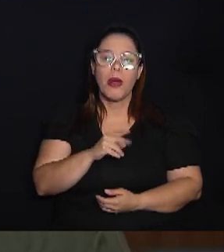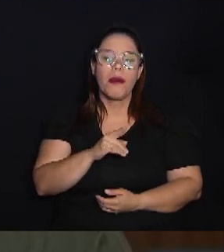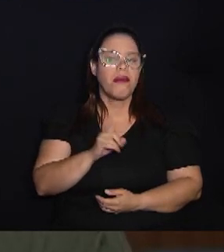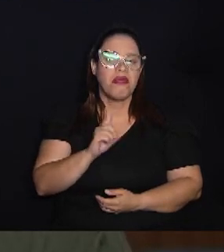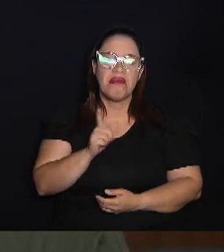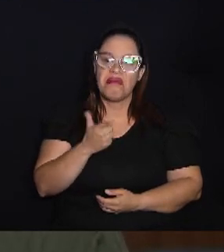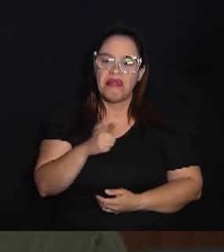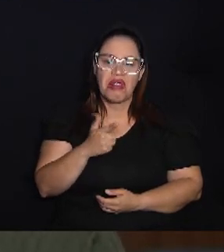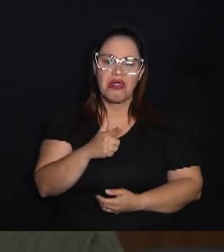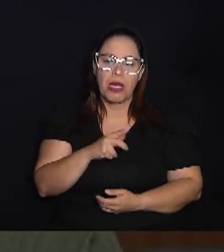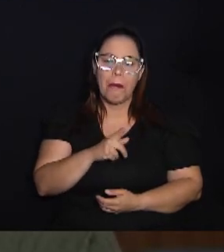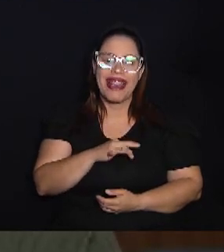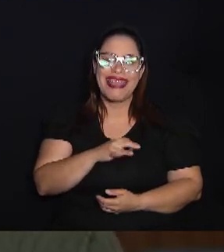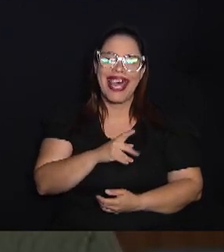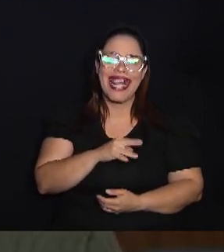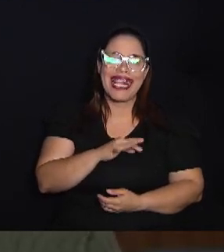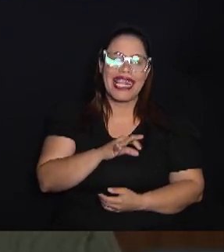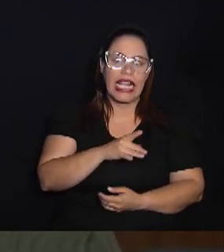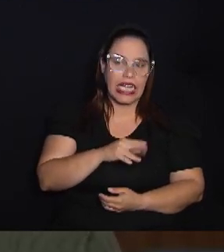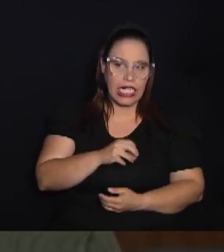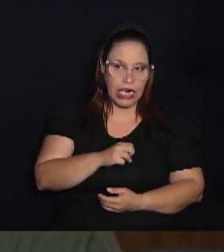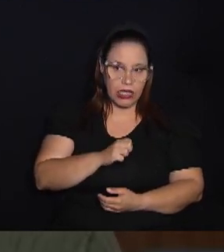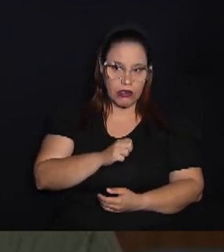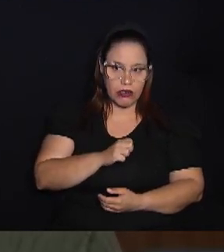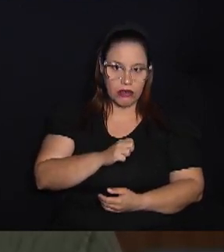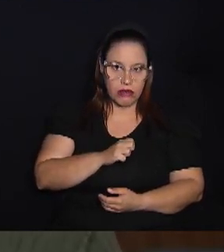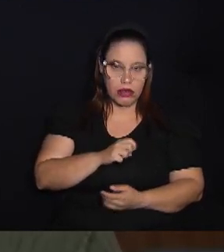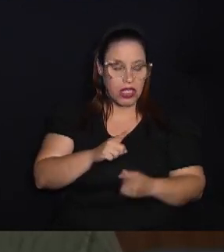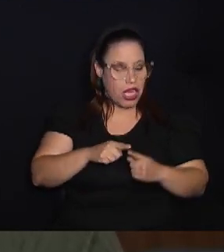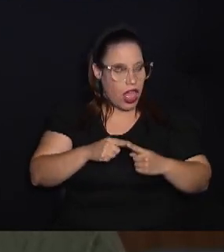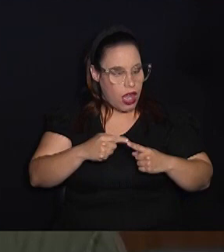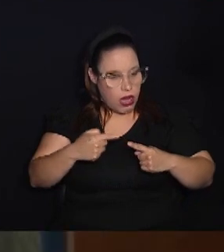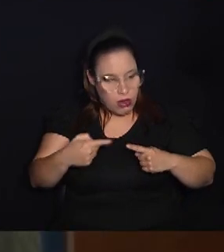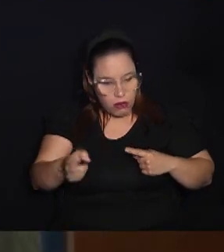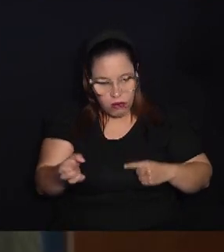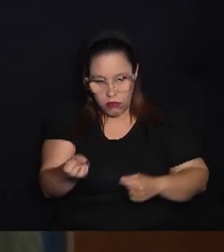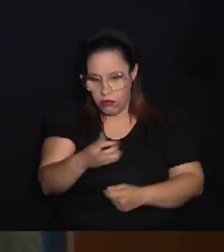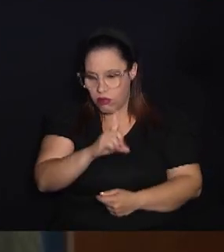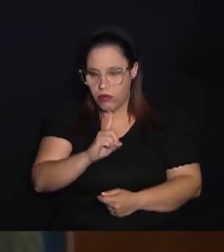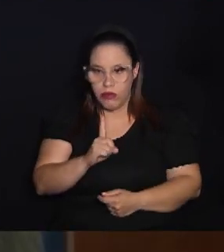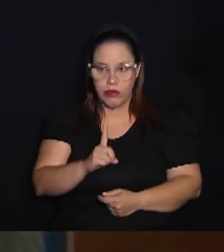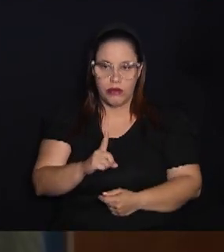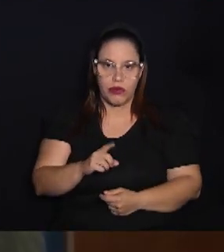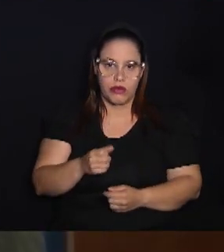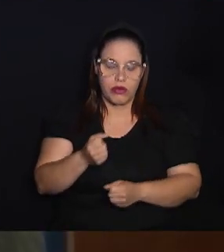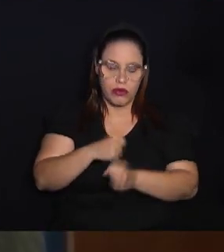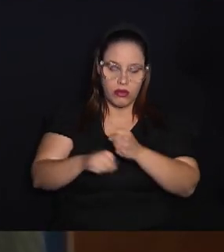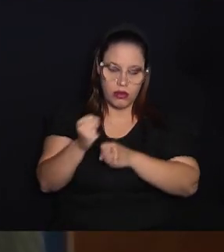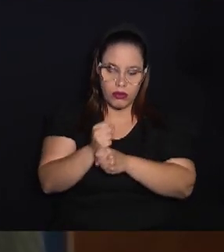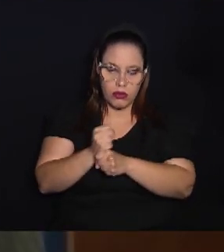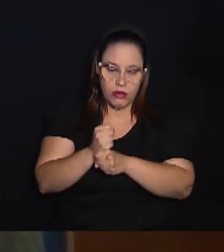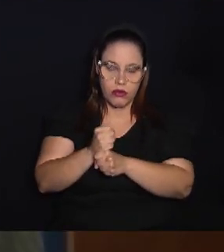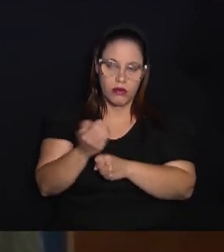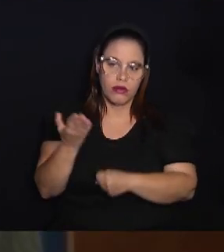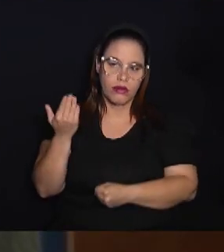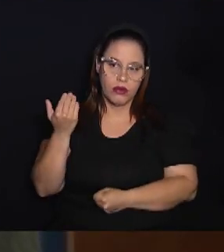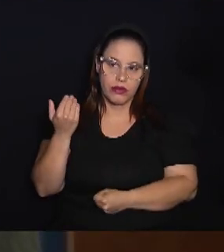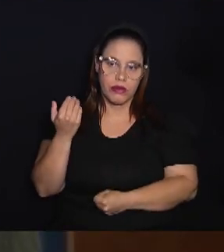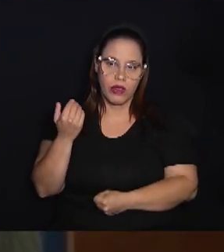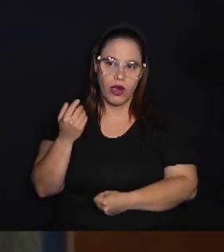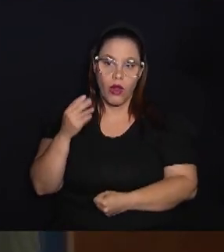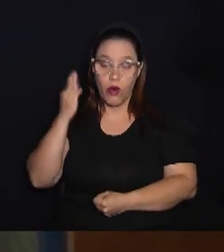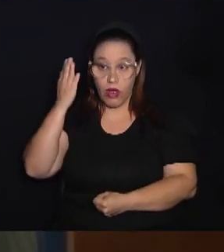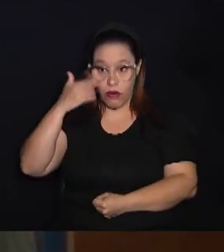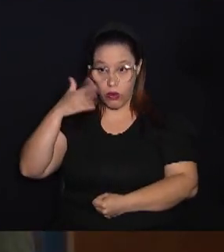metástase. Ele é localizado, mas não impede que ele apareça em outro lugar. O ano passado eu tive outro que foi na